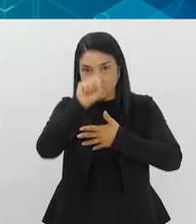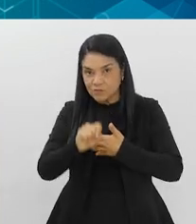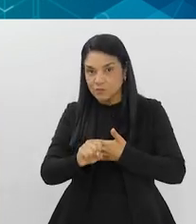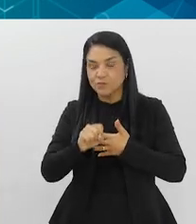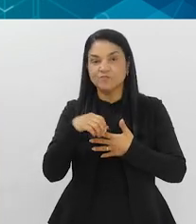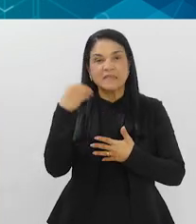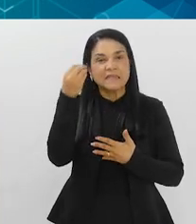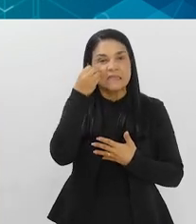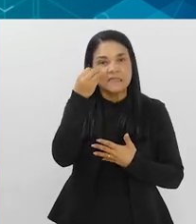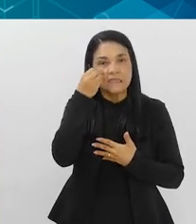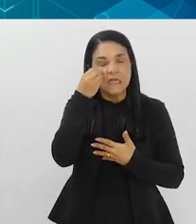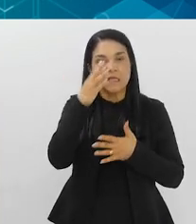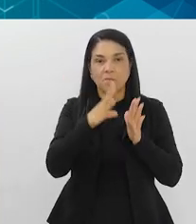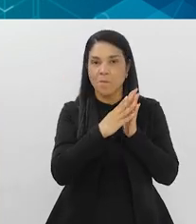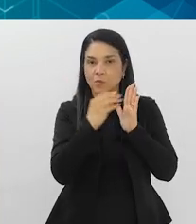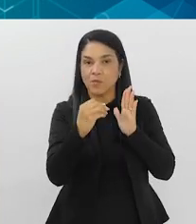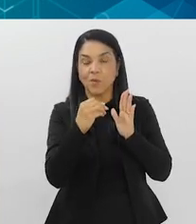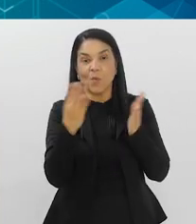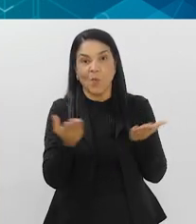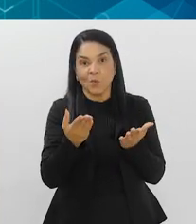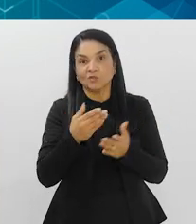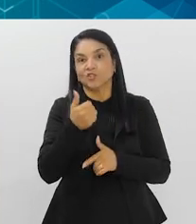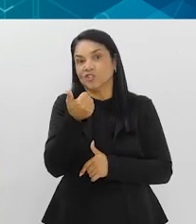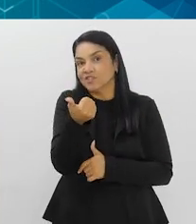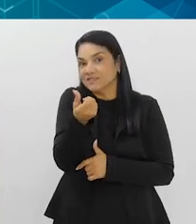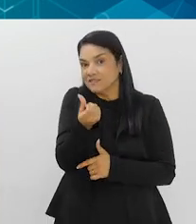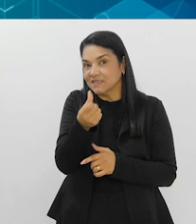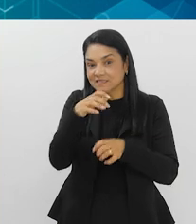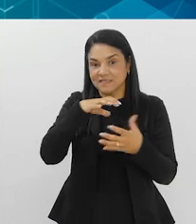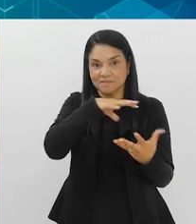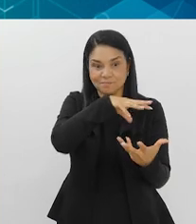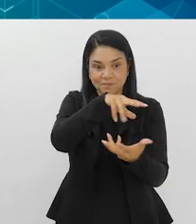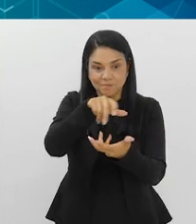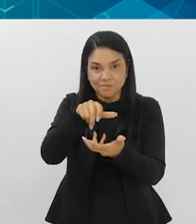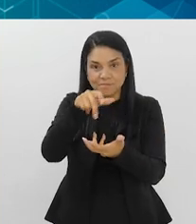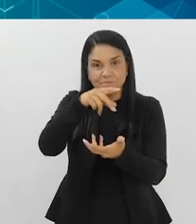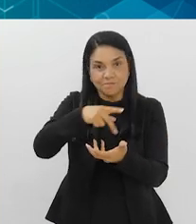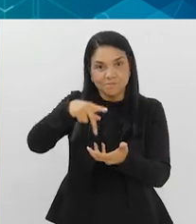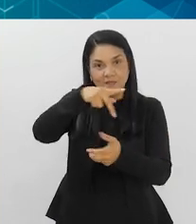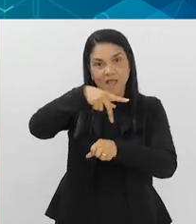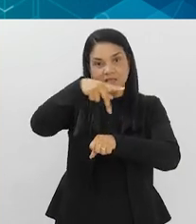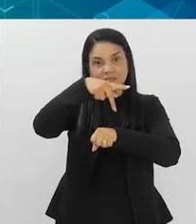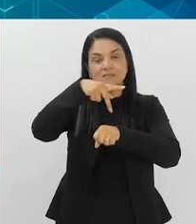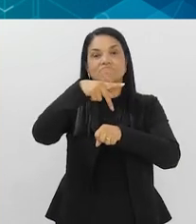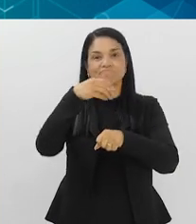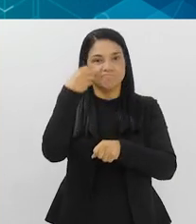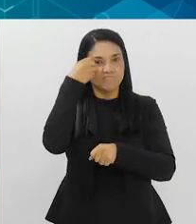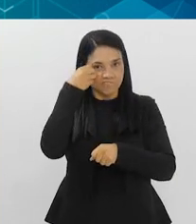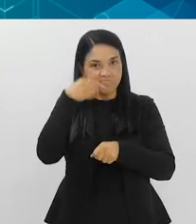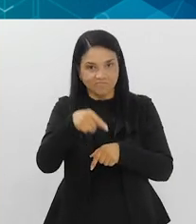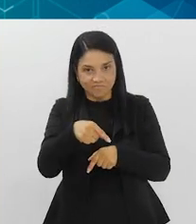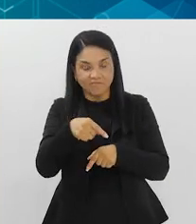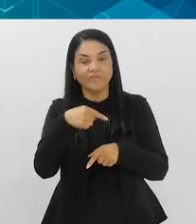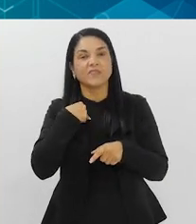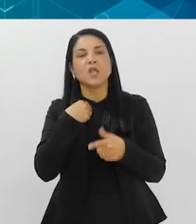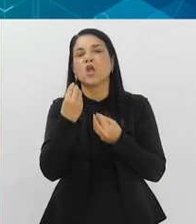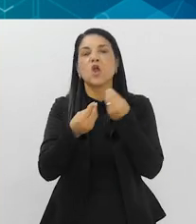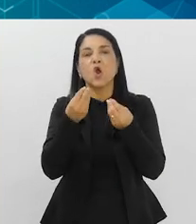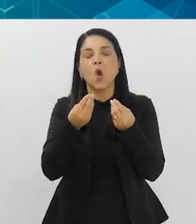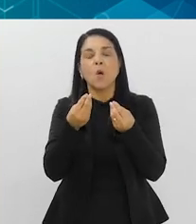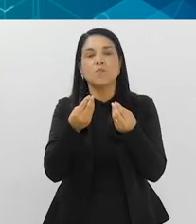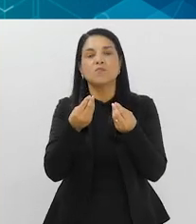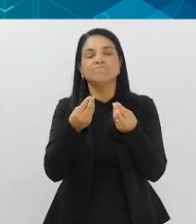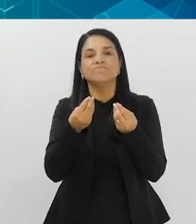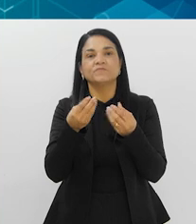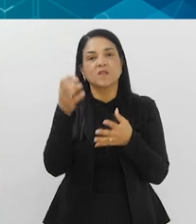esse modelo, que hoje em dia é experimentado em 16 países. Então, não é apenas retirar um dia de trabalho, e sim como é que a gente